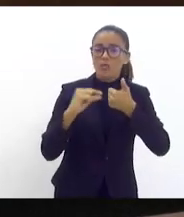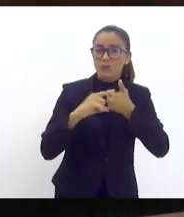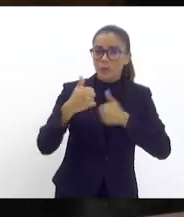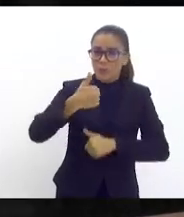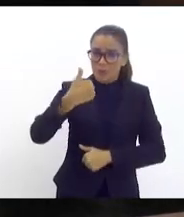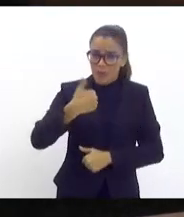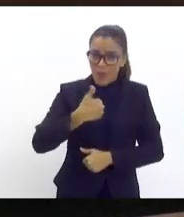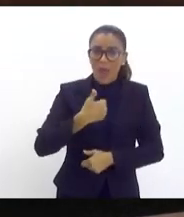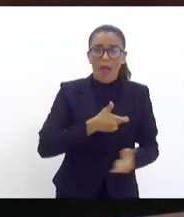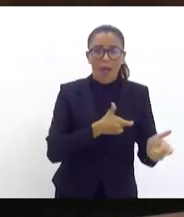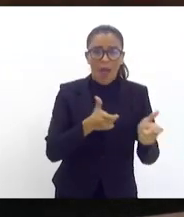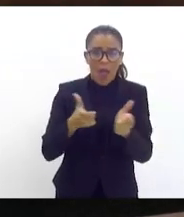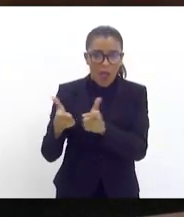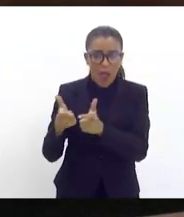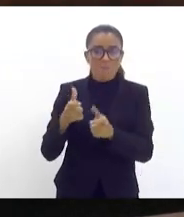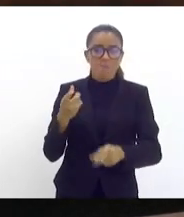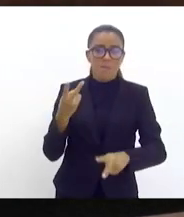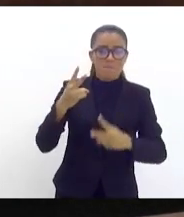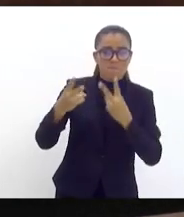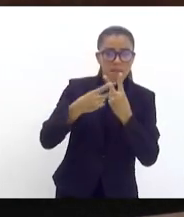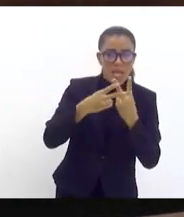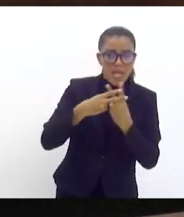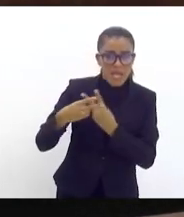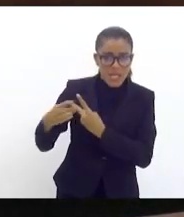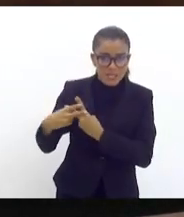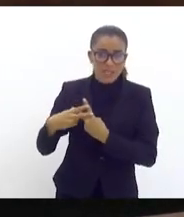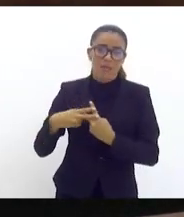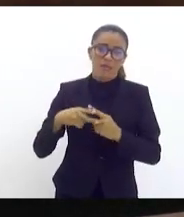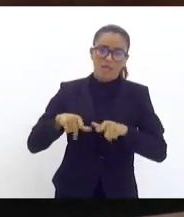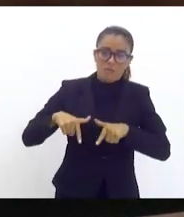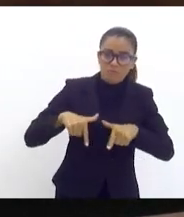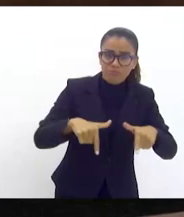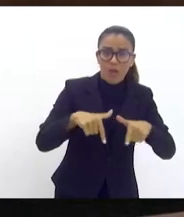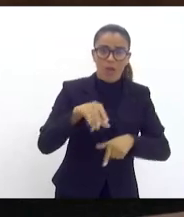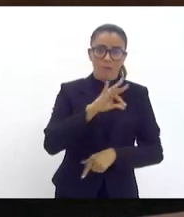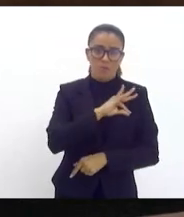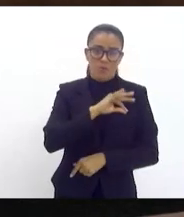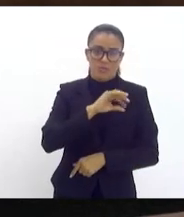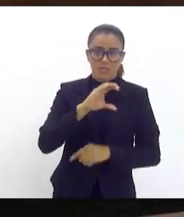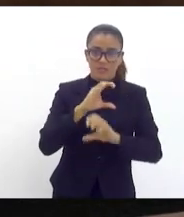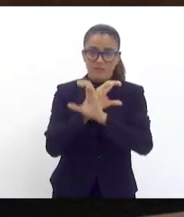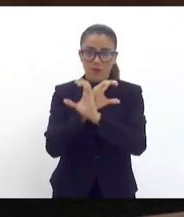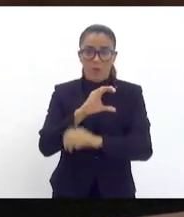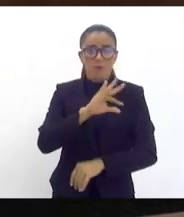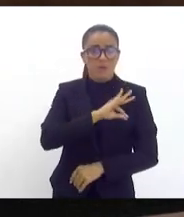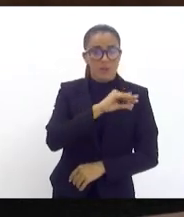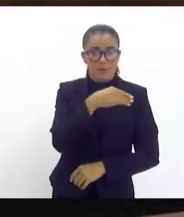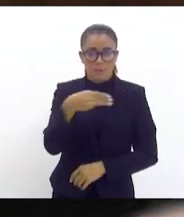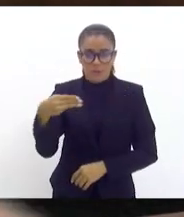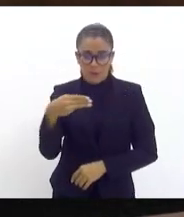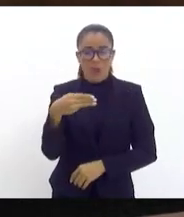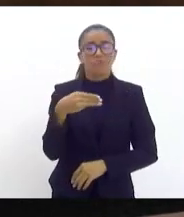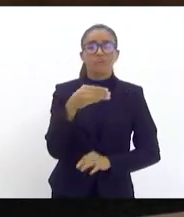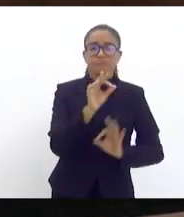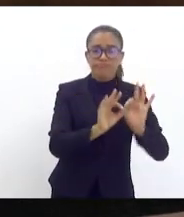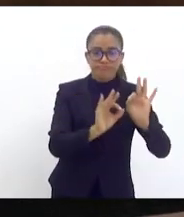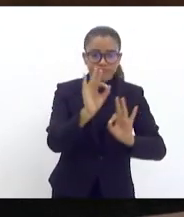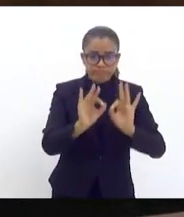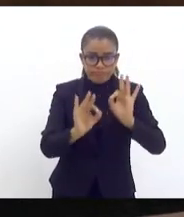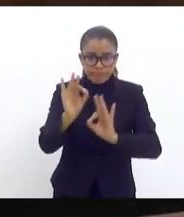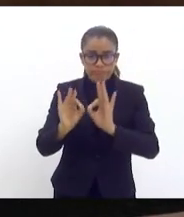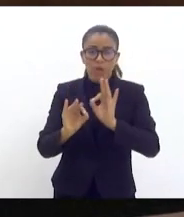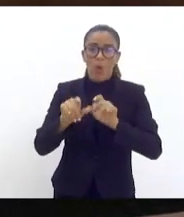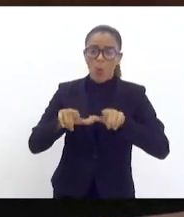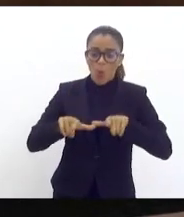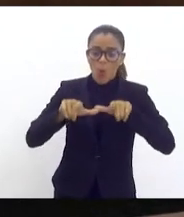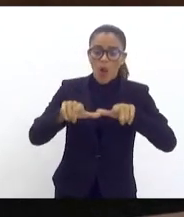de fogo e munições apreendidas em operações realizadas pela Polícia Civil e Militar, após a elaboração